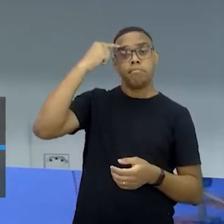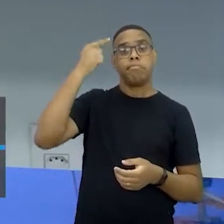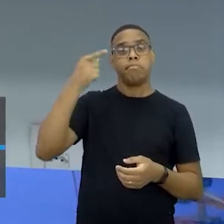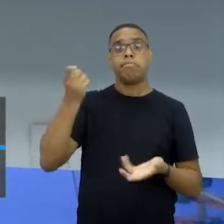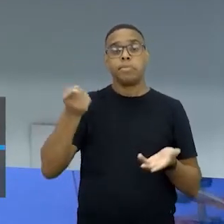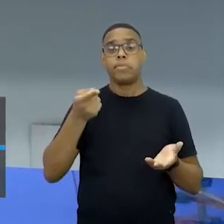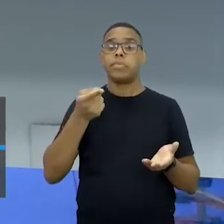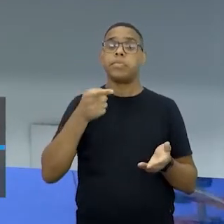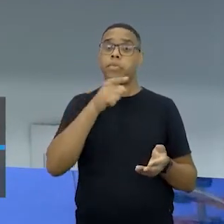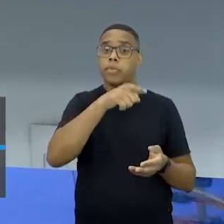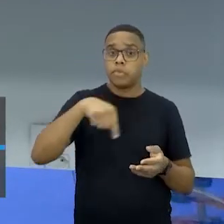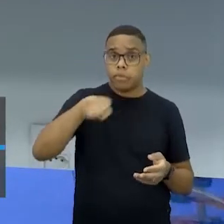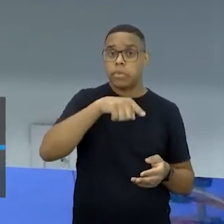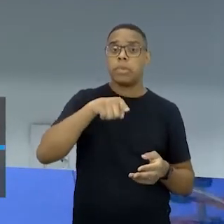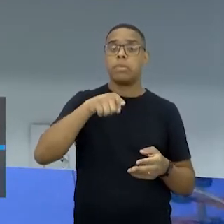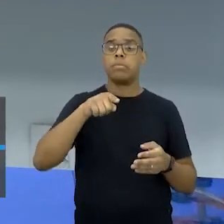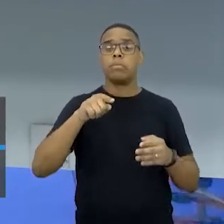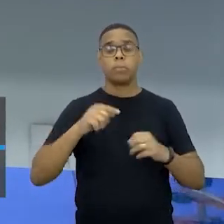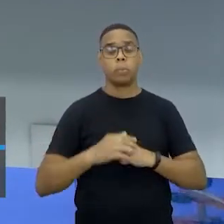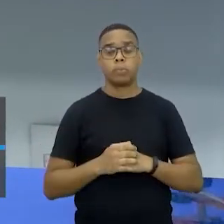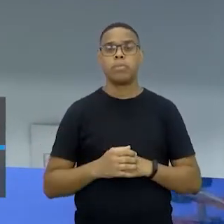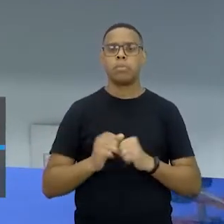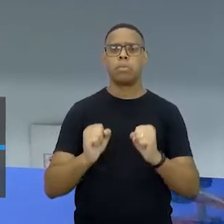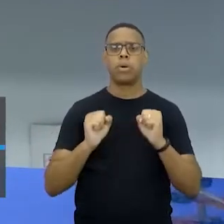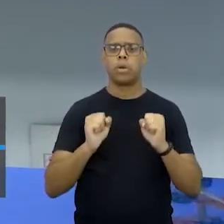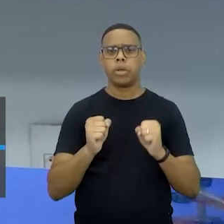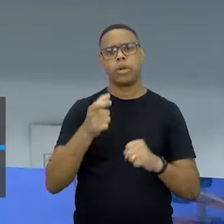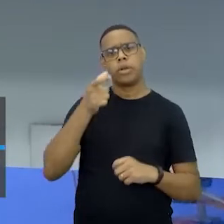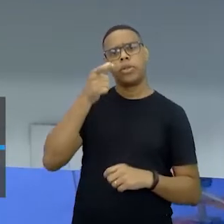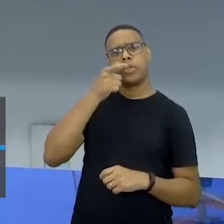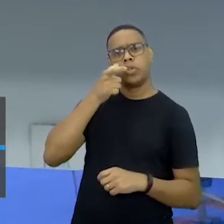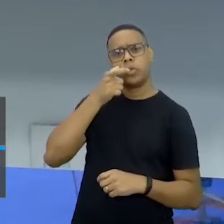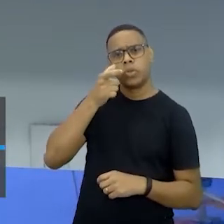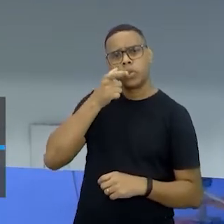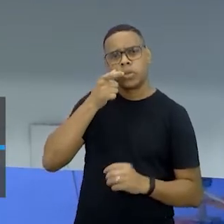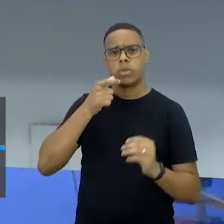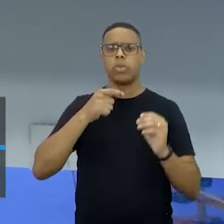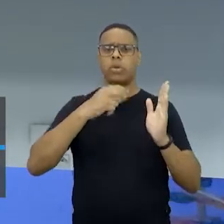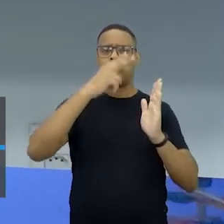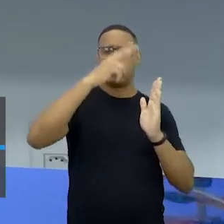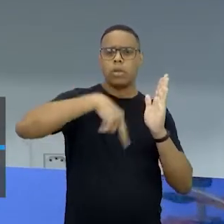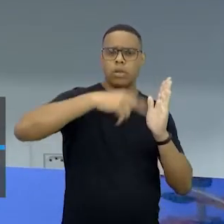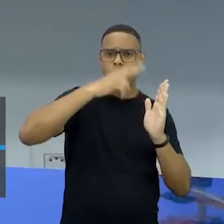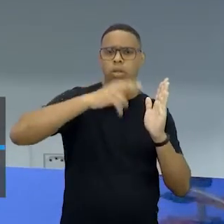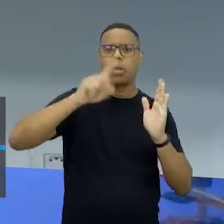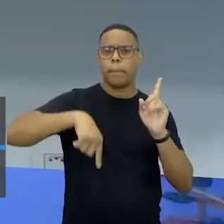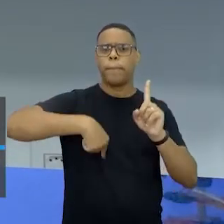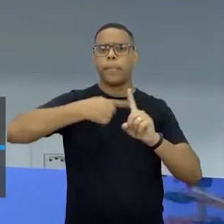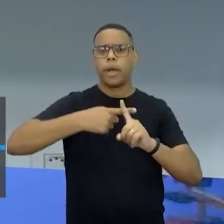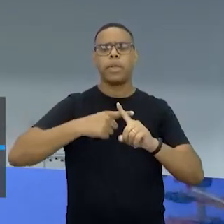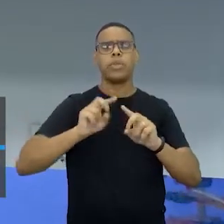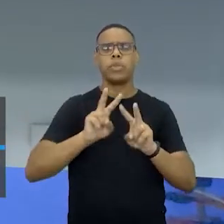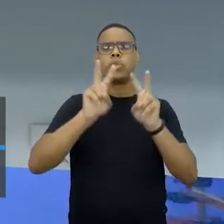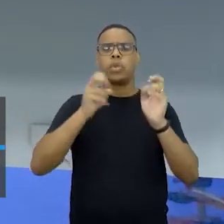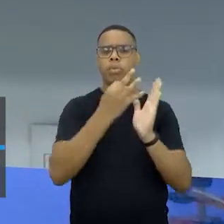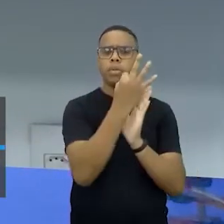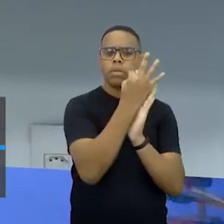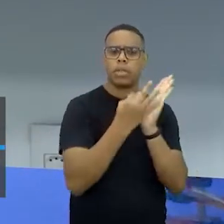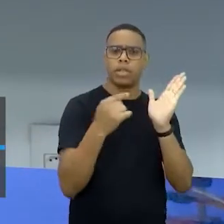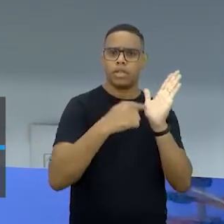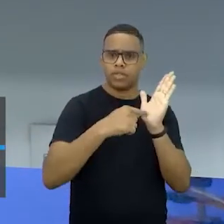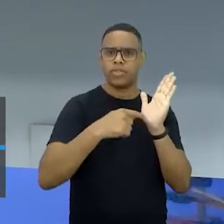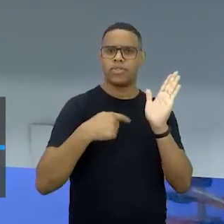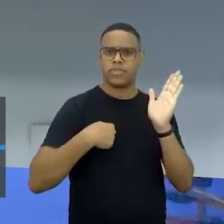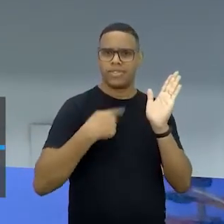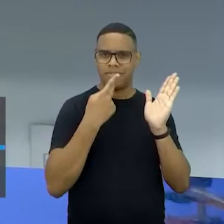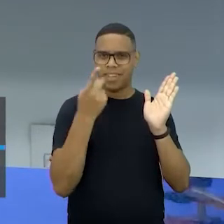sugestão para que vocês então né possam assistir possam ler ainda mais é esse texto que